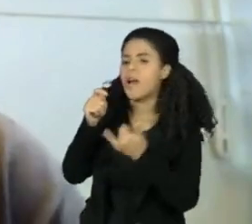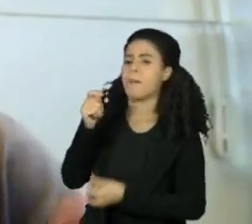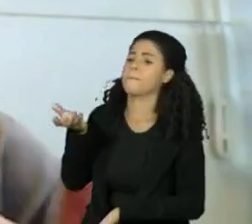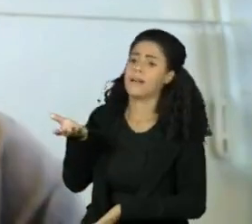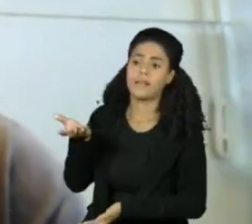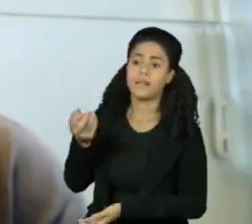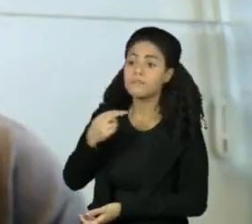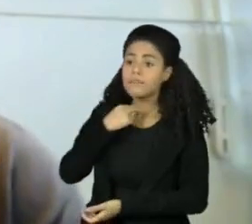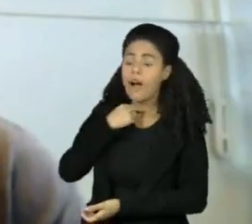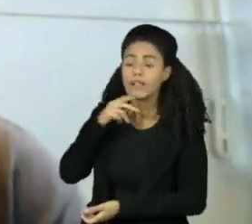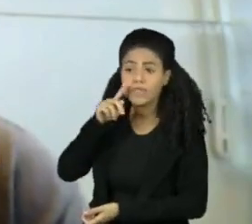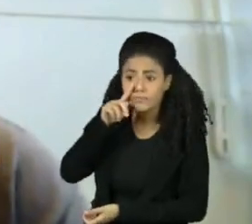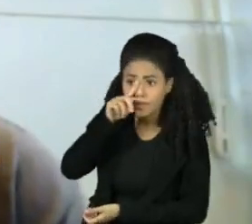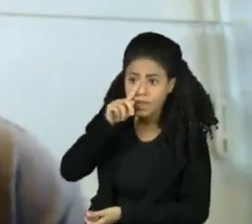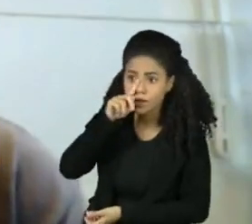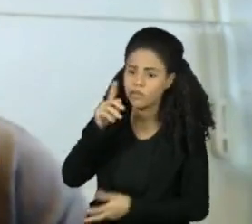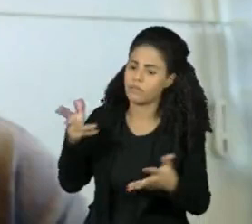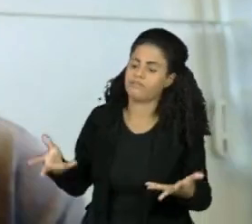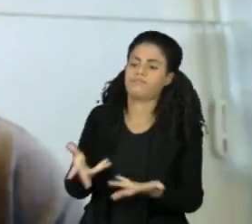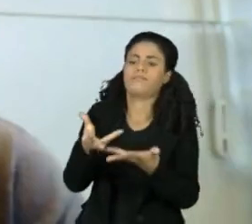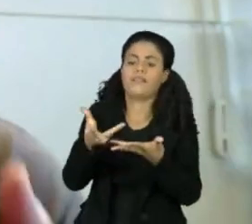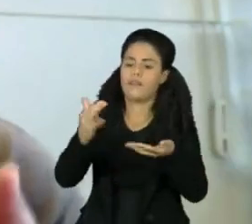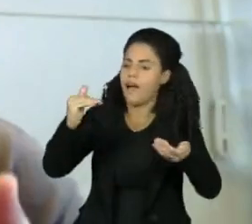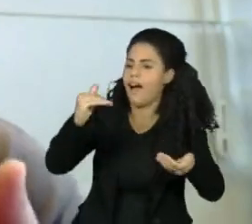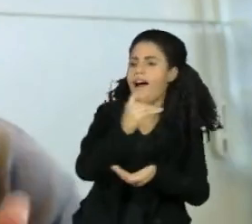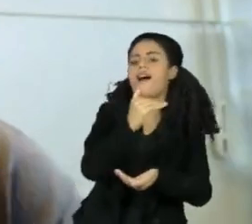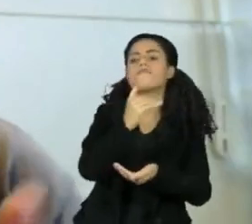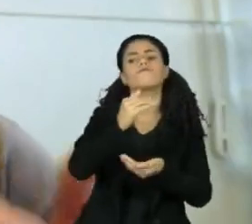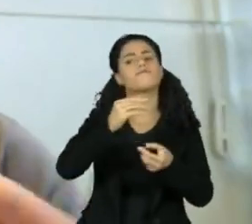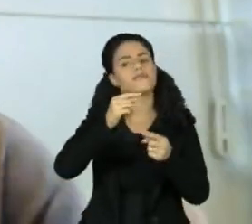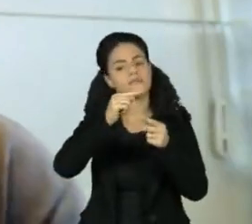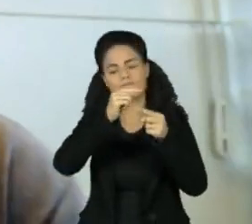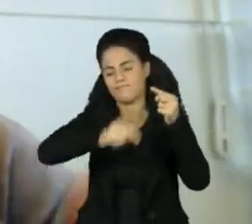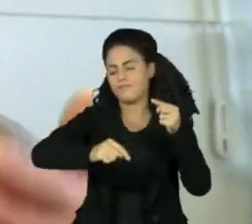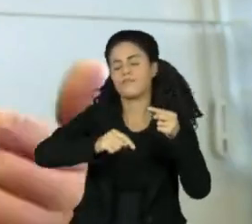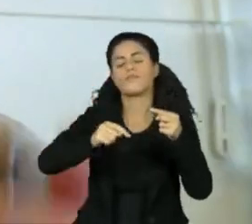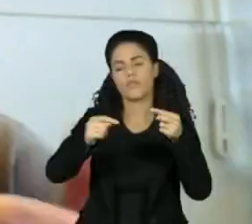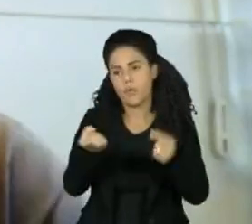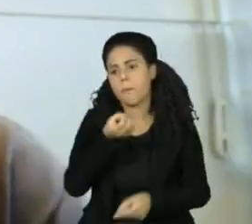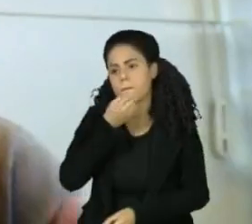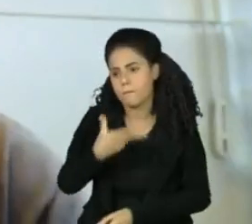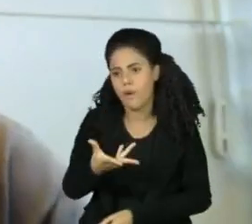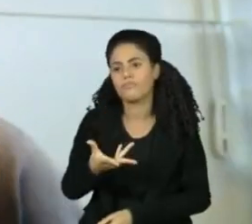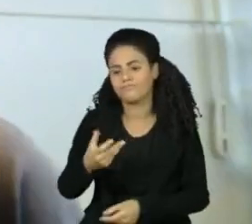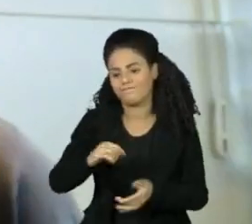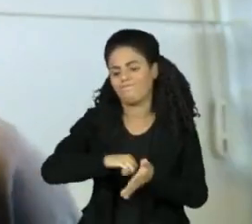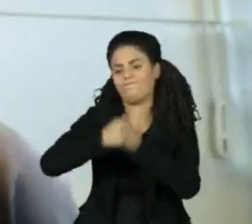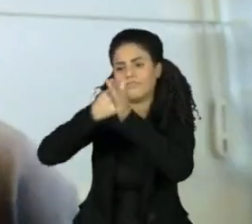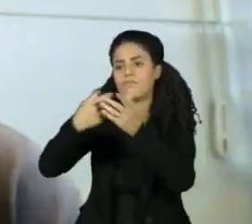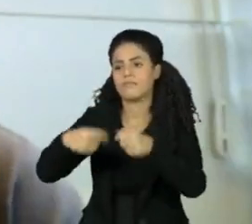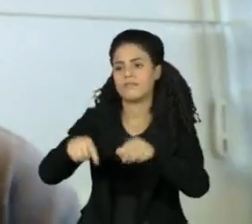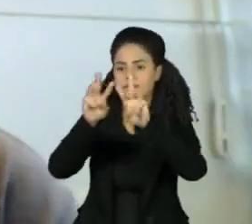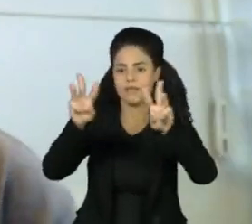essa boa atitude da Anvisa, essa boa disposição, de fato tenha efeito prático.